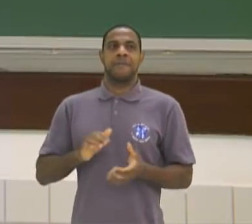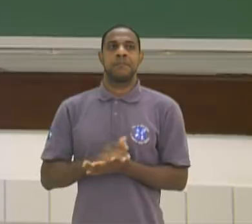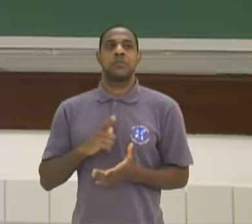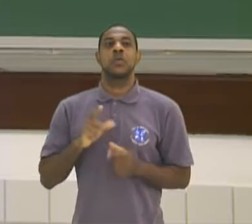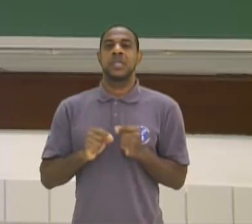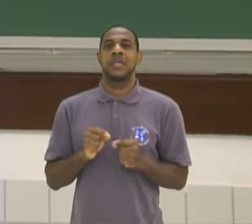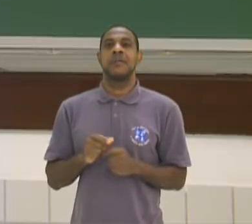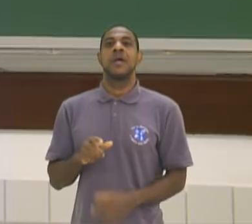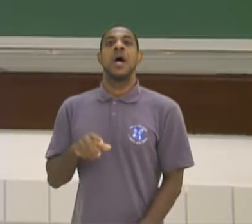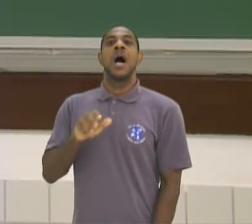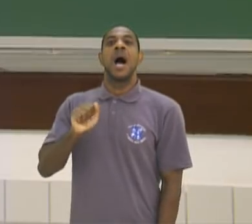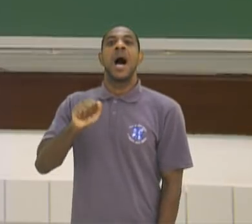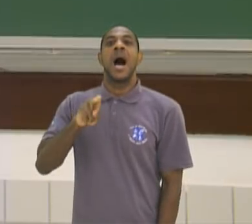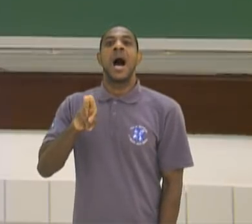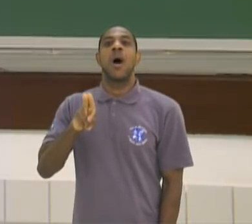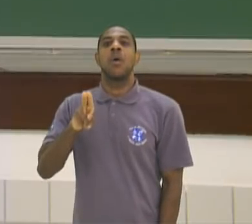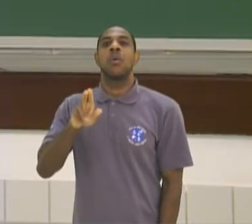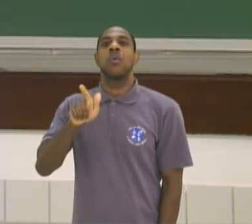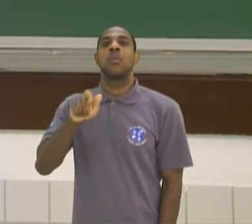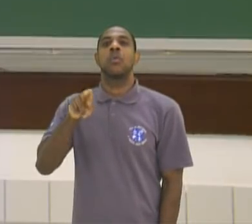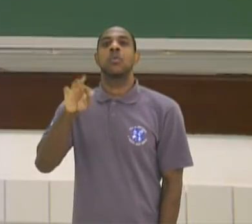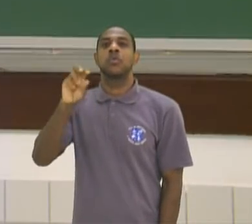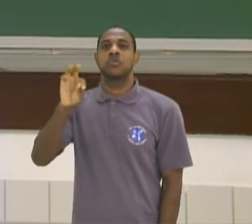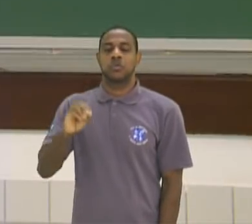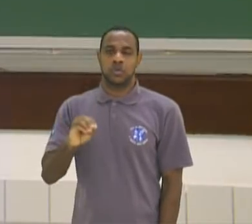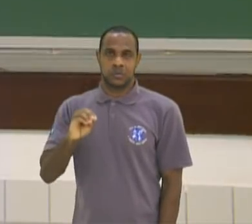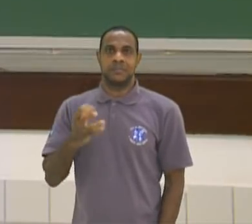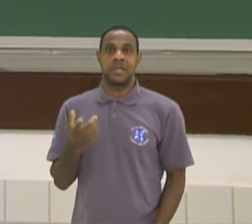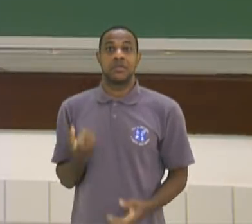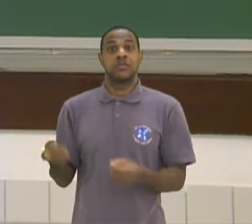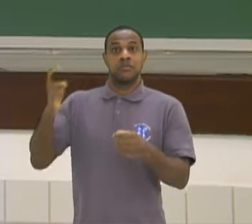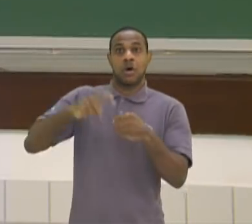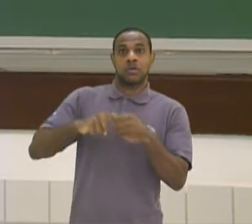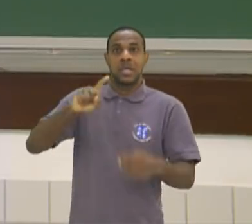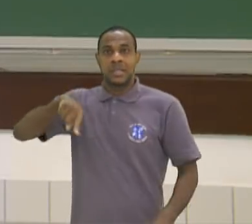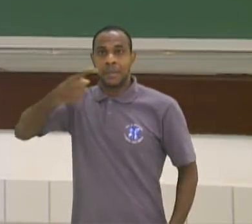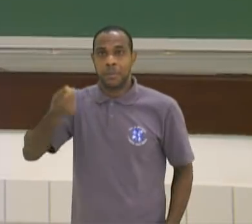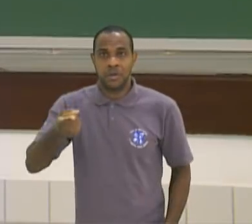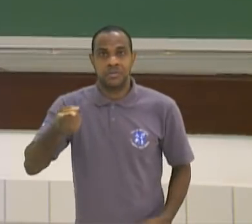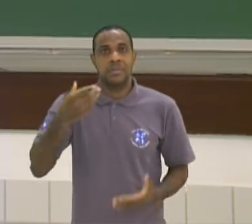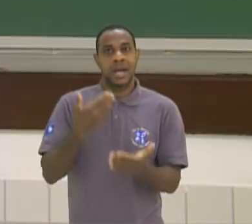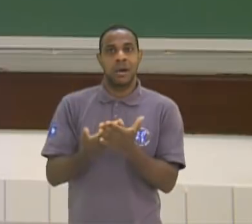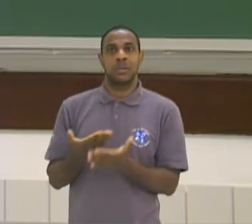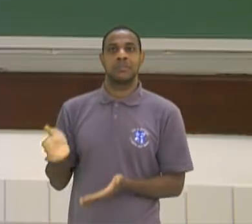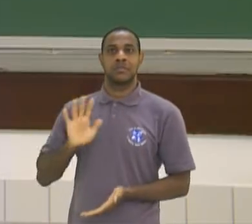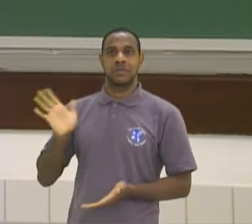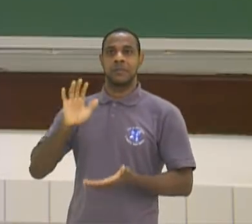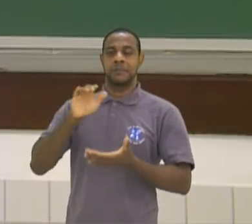Pinochet. A gente volta na nossa próxima aula. É isso aí. Tchau, pessoal!